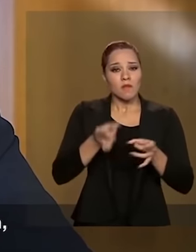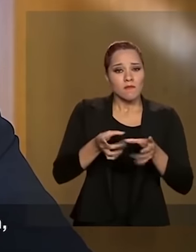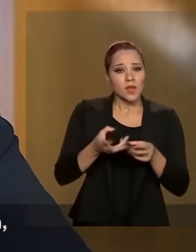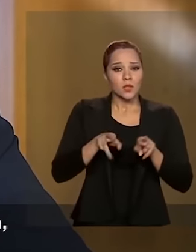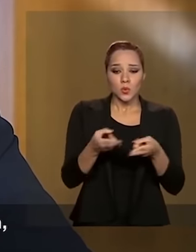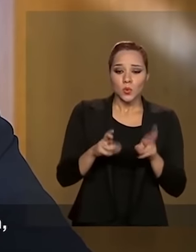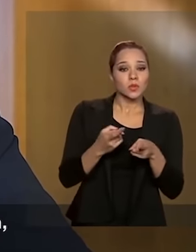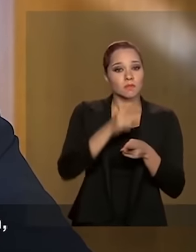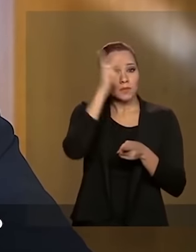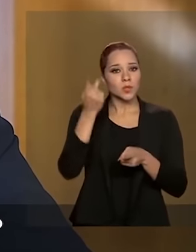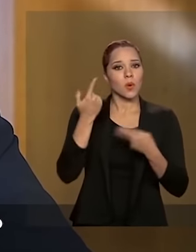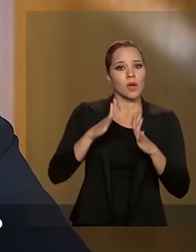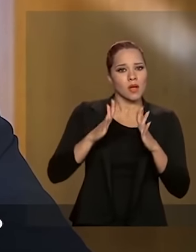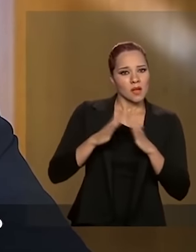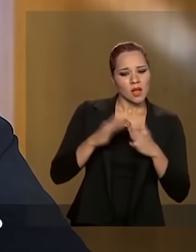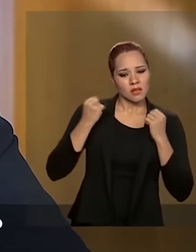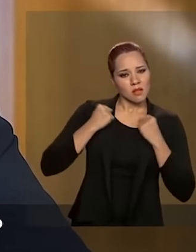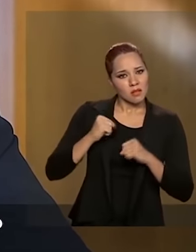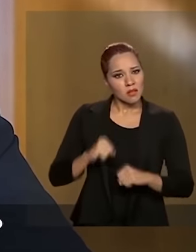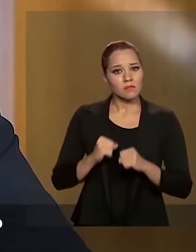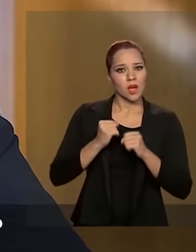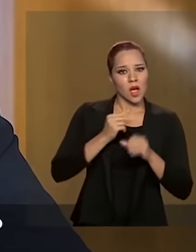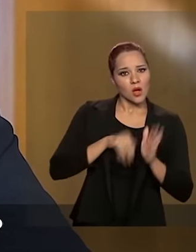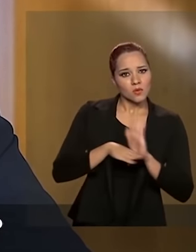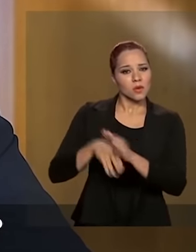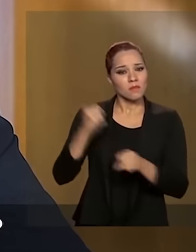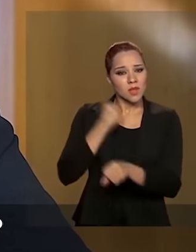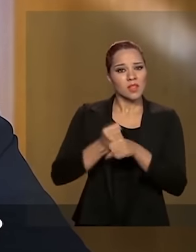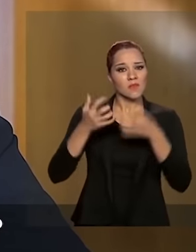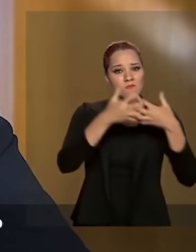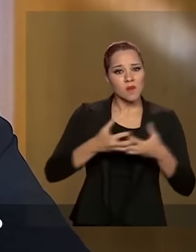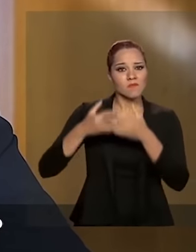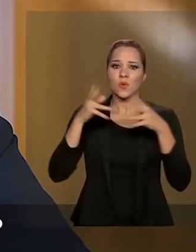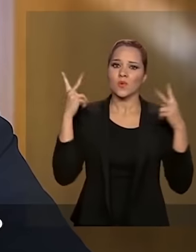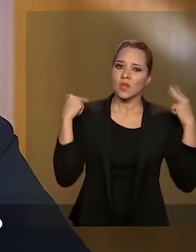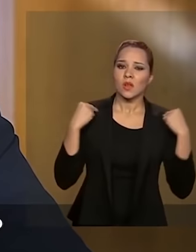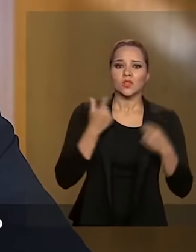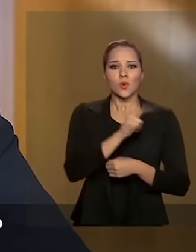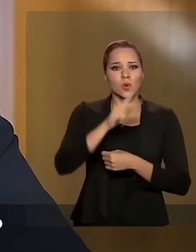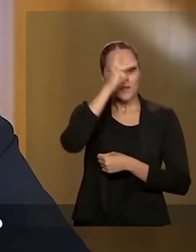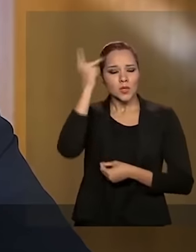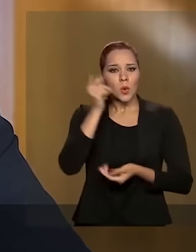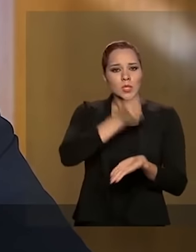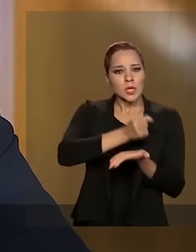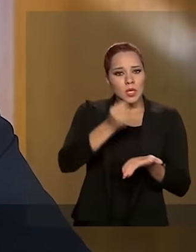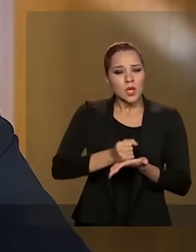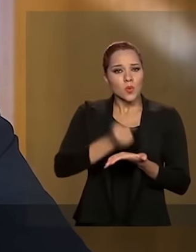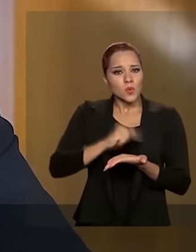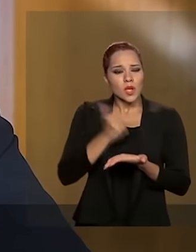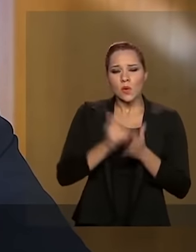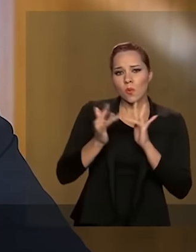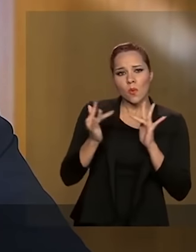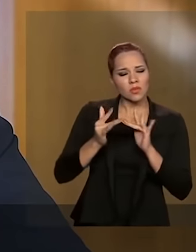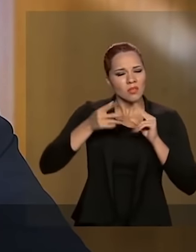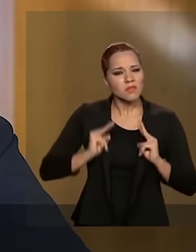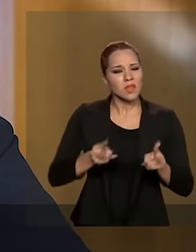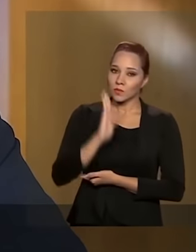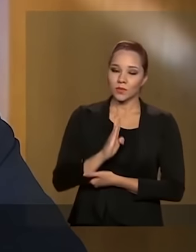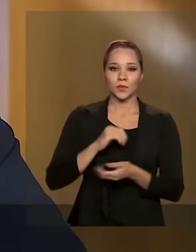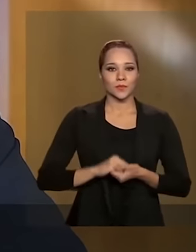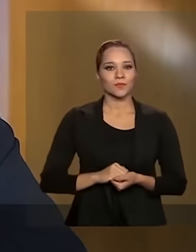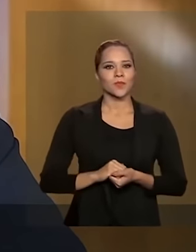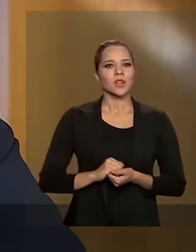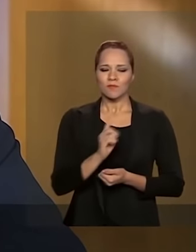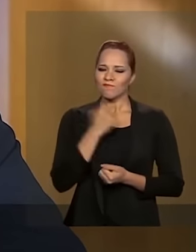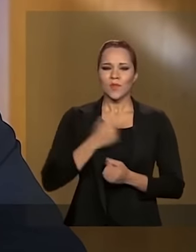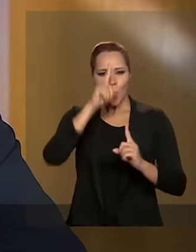vendedor de churrasquinho da diarista do ajudante de pedreiro do caminhoneiro e dos outros autônomos com quem vem mantendo contatos durante toda a minha